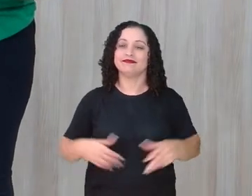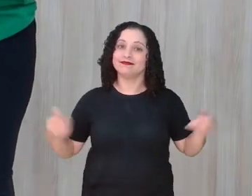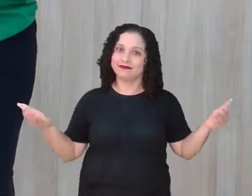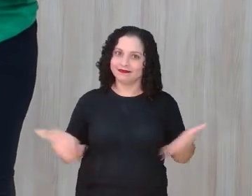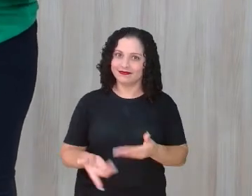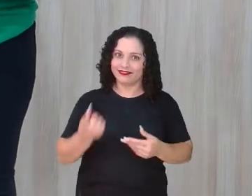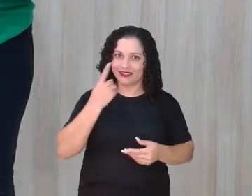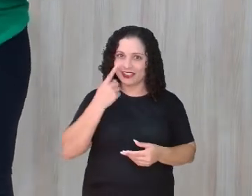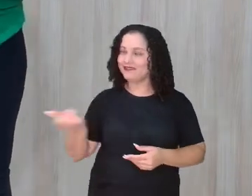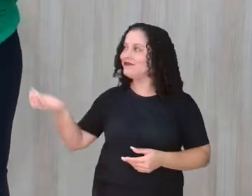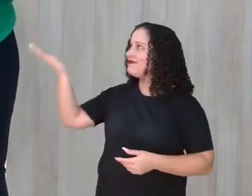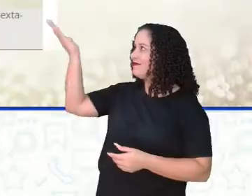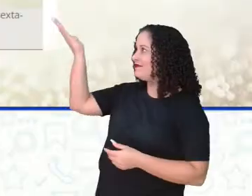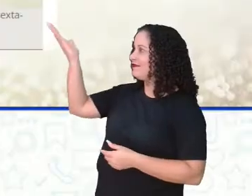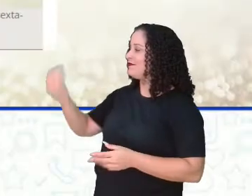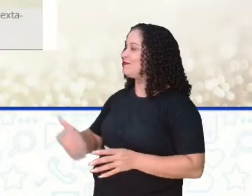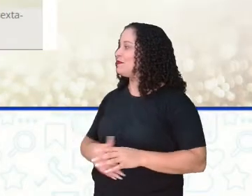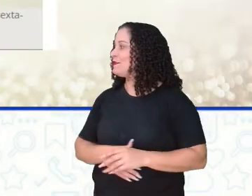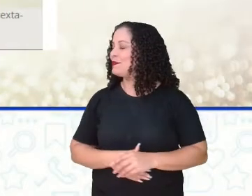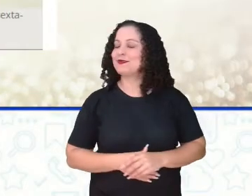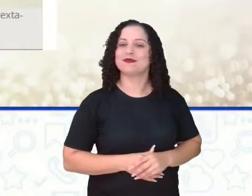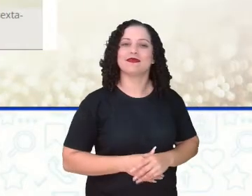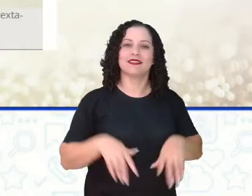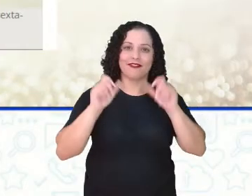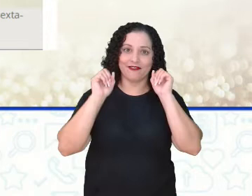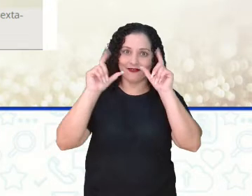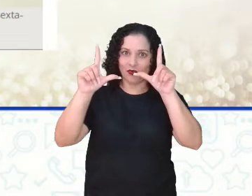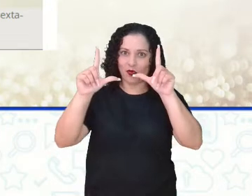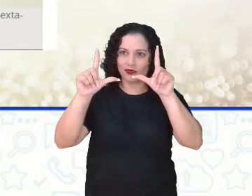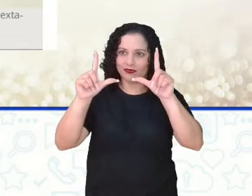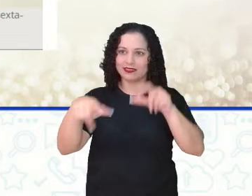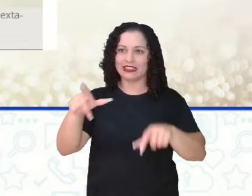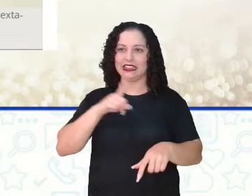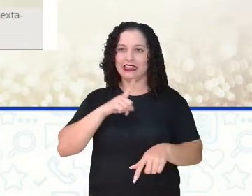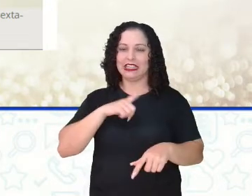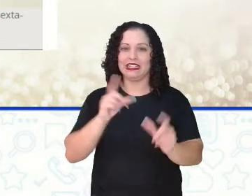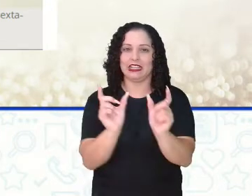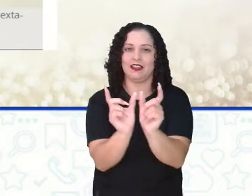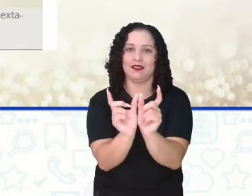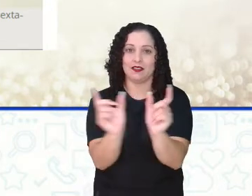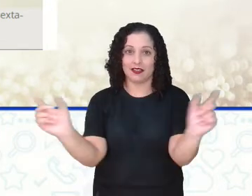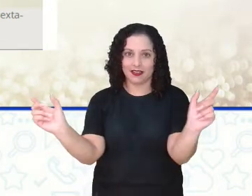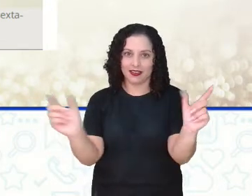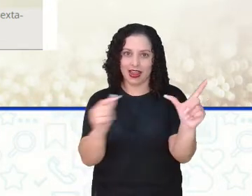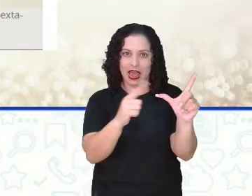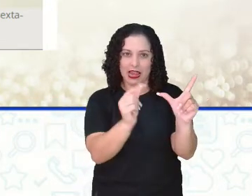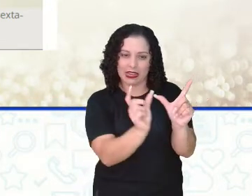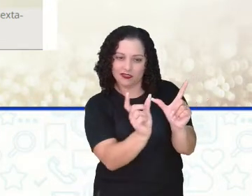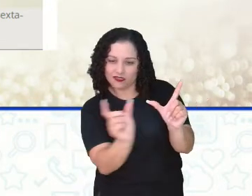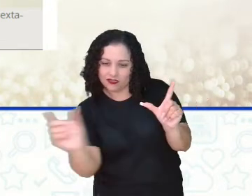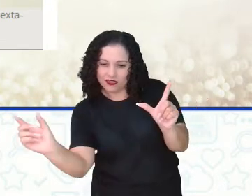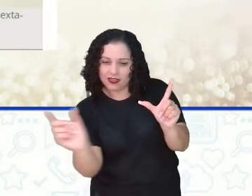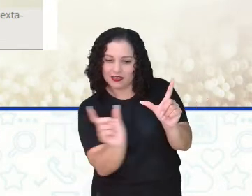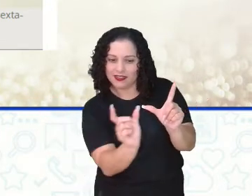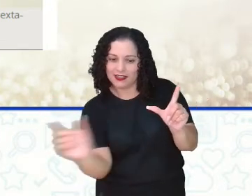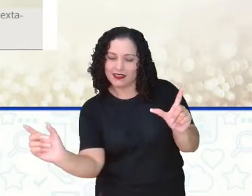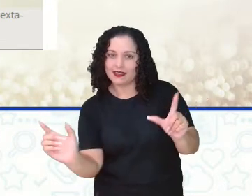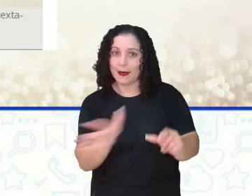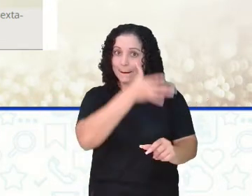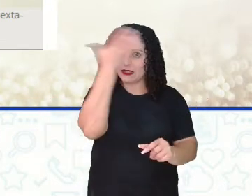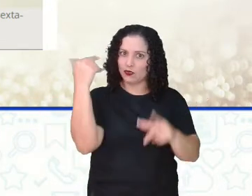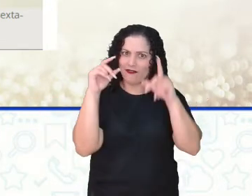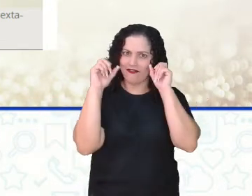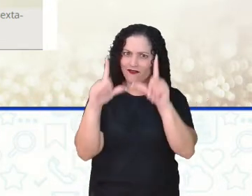gente mostrei aí a imagem ilustrativa. Geralmente a imagem vem, ó, com a legenda, vem quem tirou a